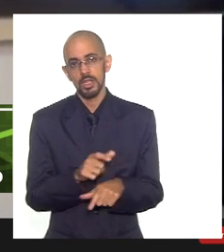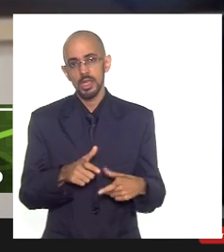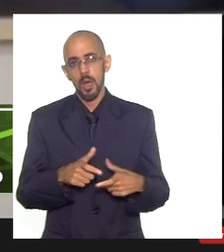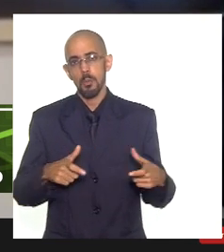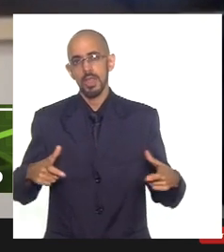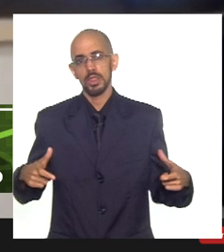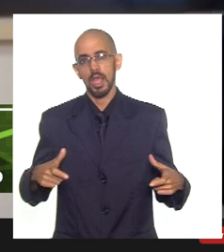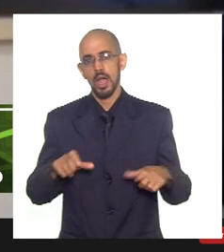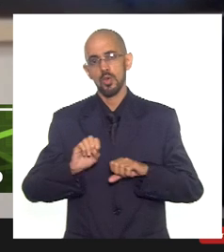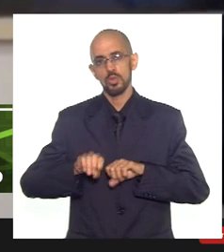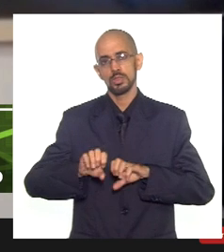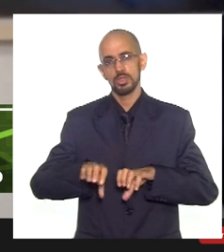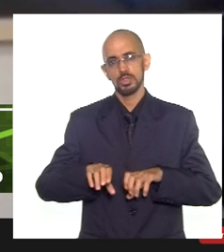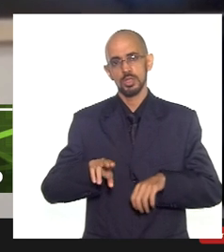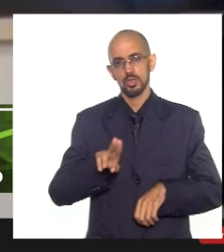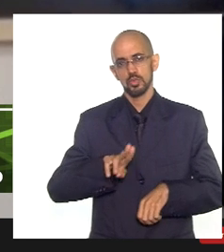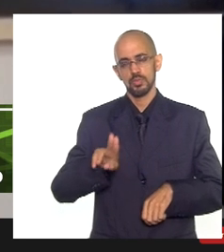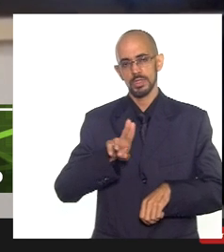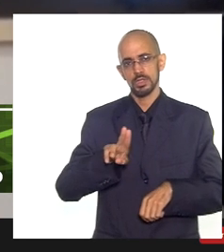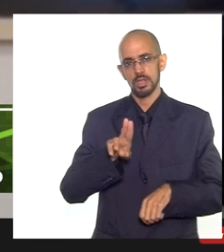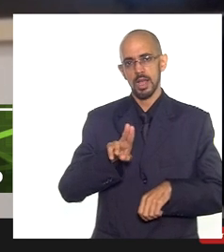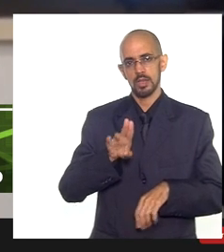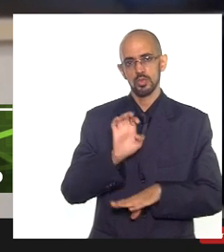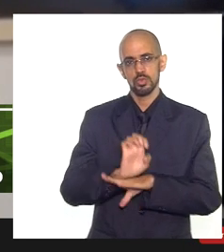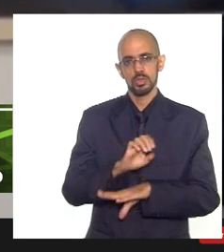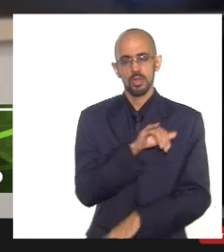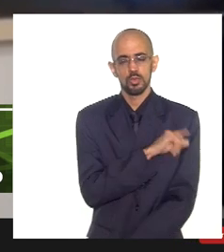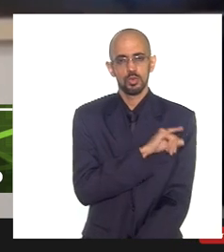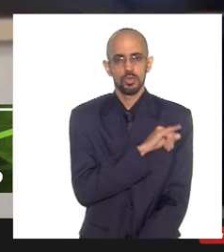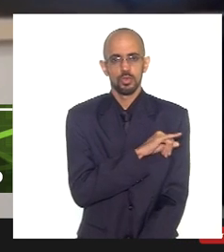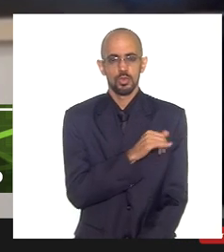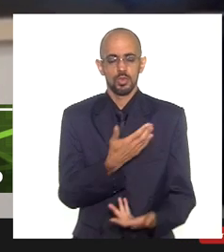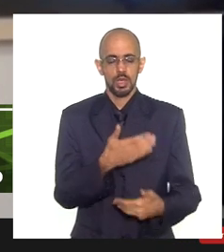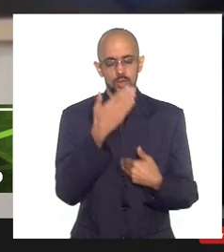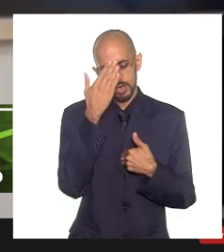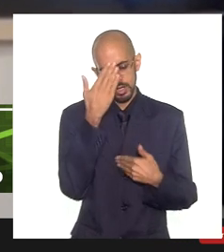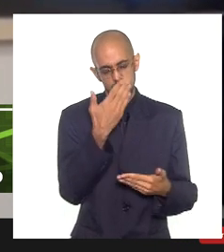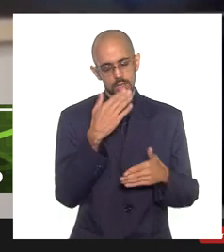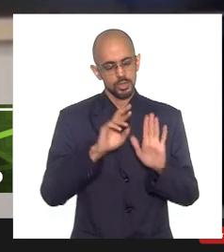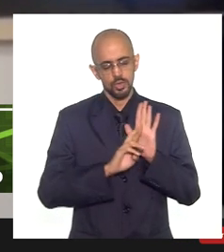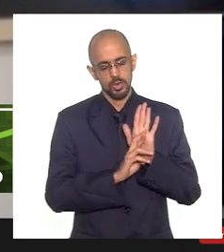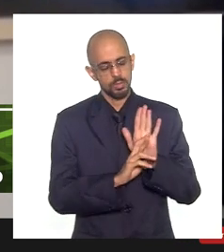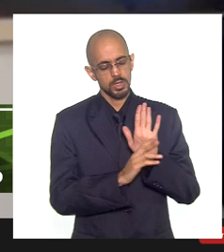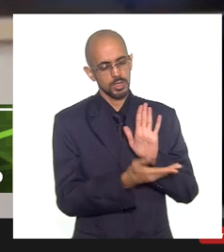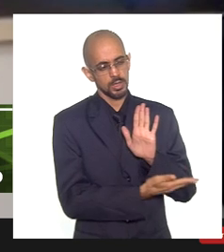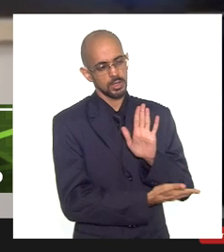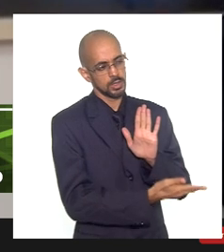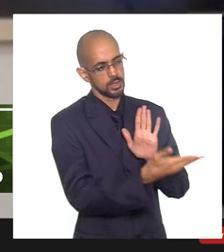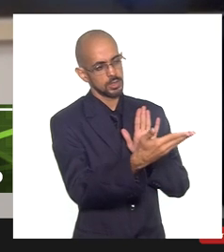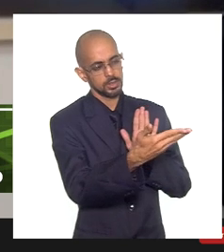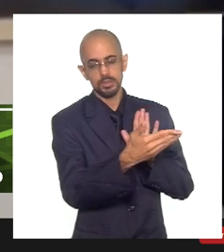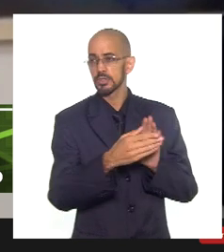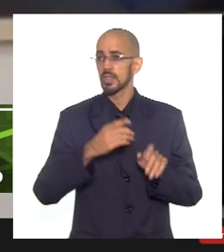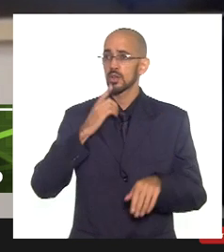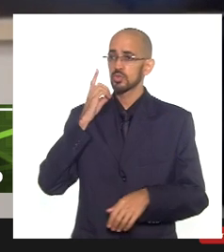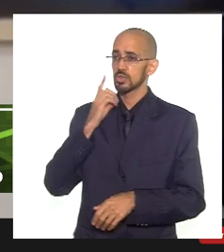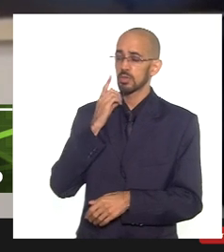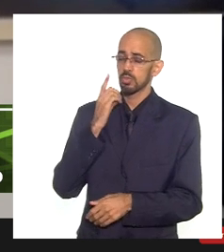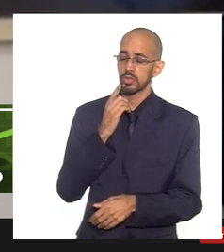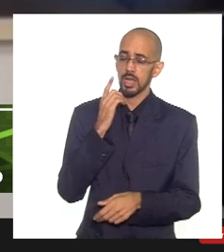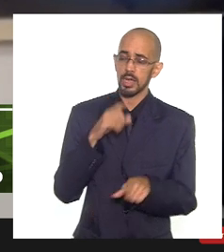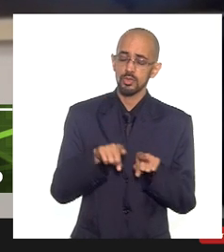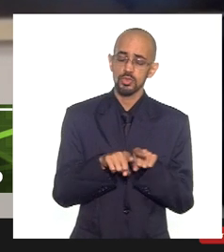universitário no nosso estado então eu gostaria de agradecer aos representantes do povo aos deputados aqui presentes